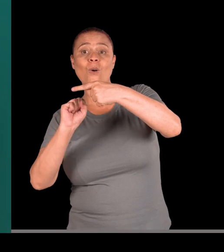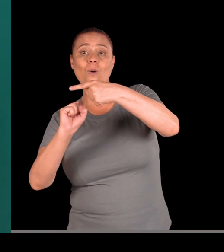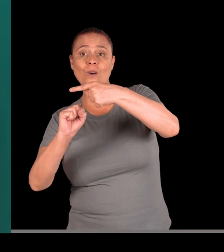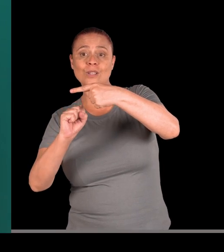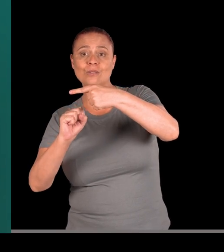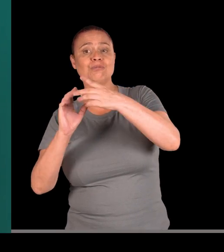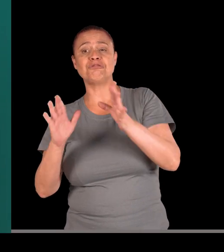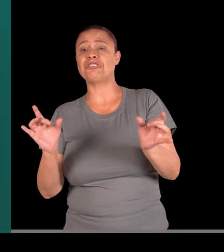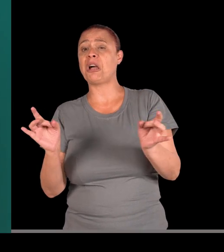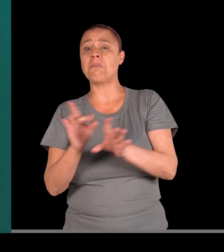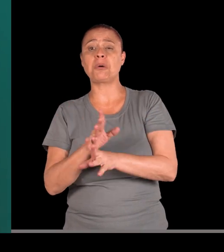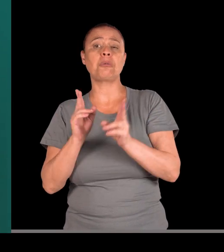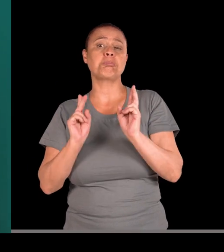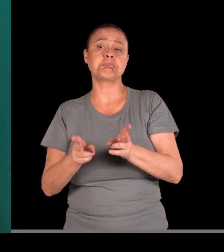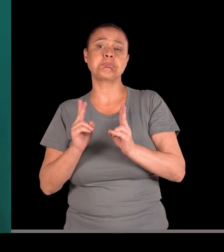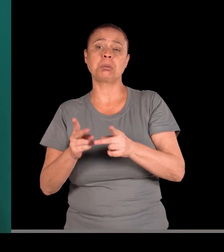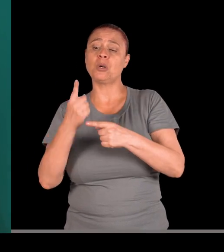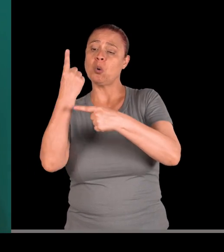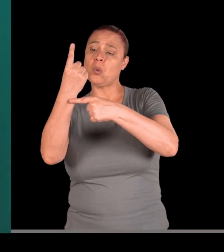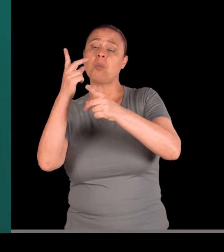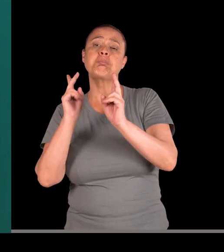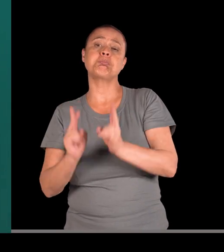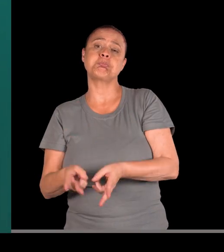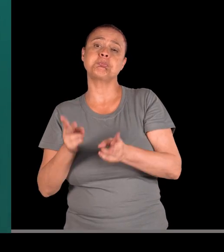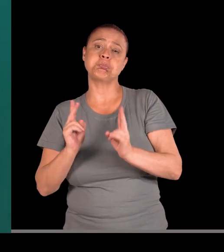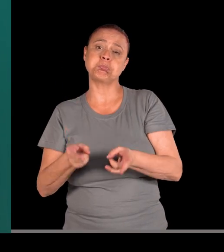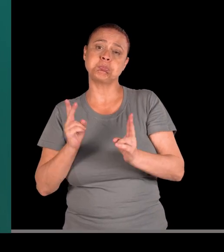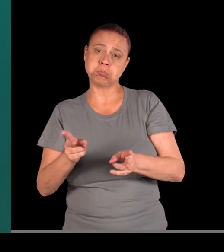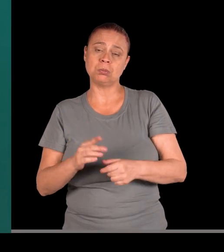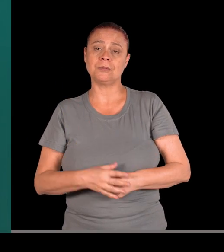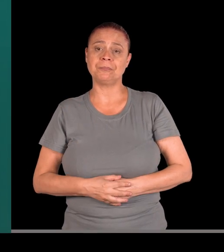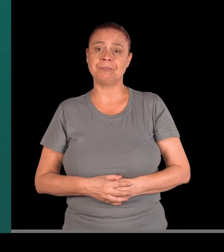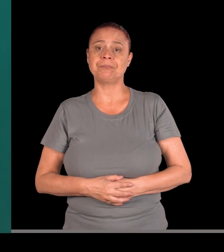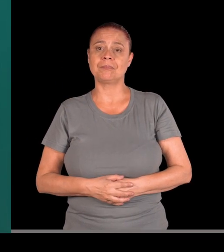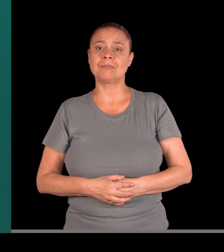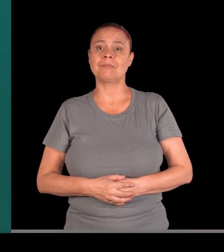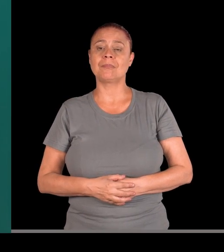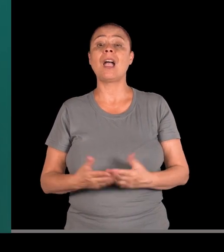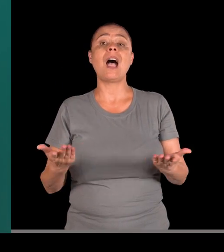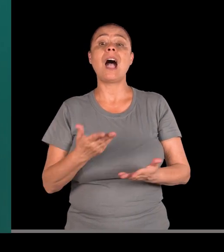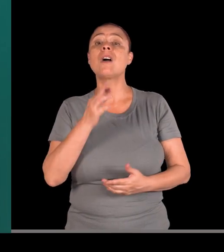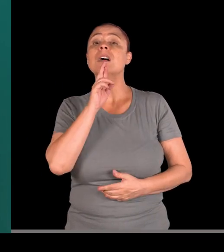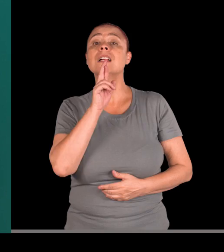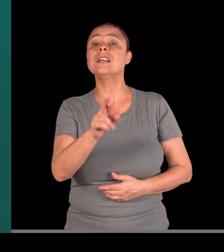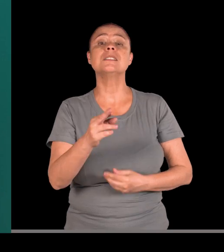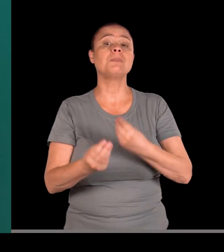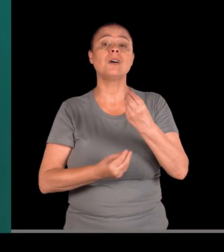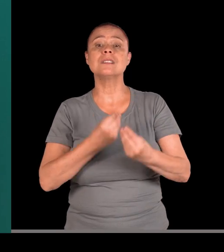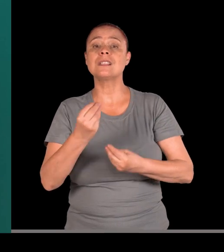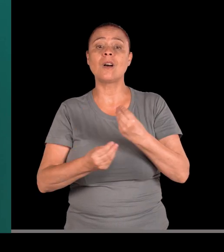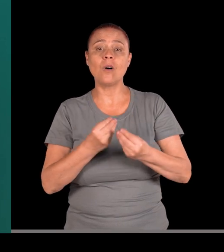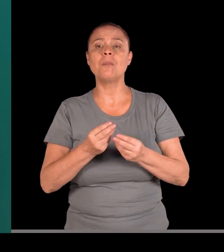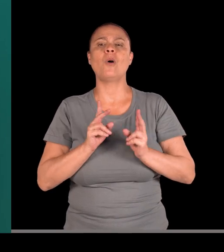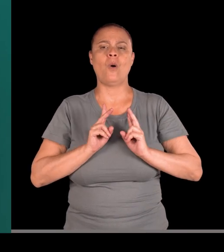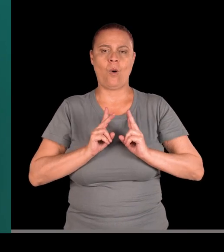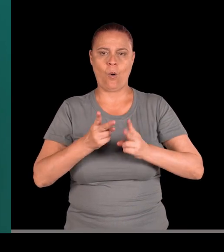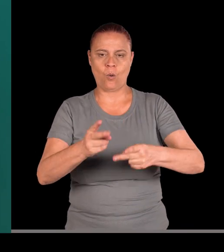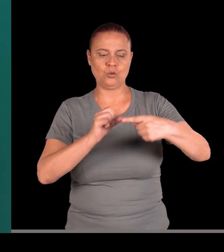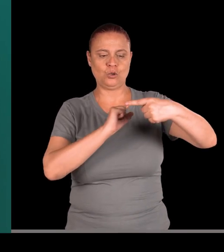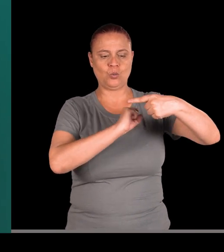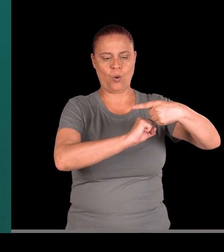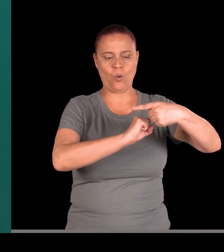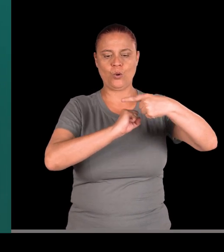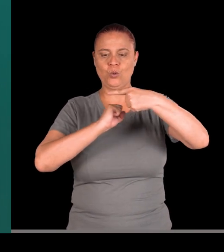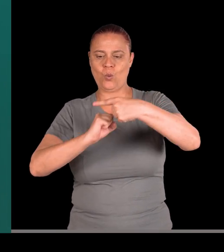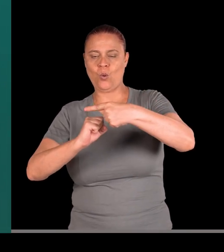é 8, então eu permaneço o número 1. E para resolver, agora o que nós vamos fazer? Permanece